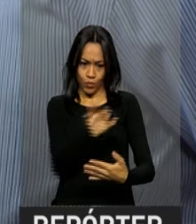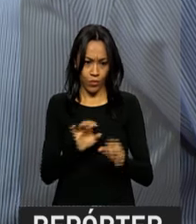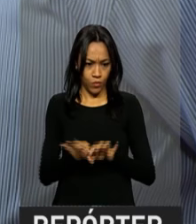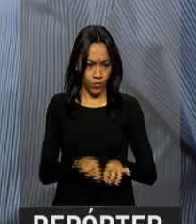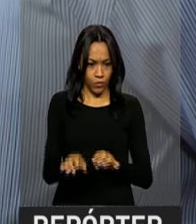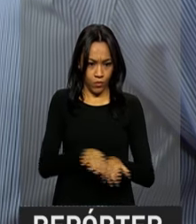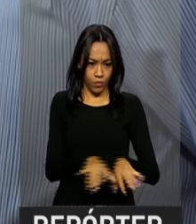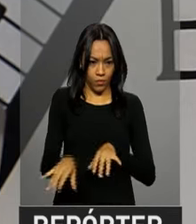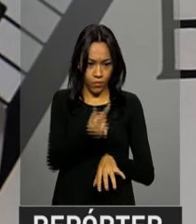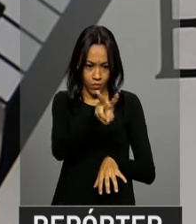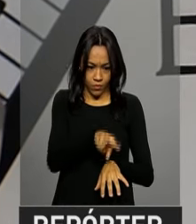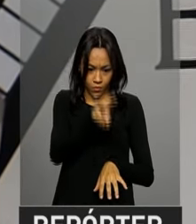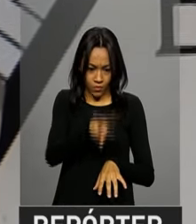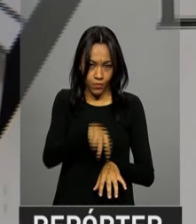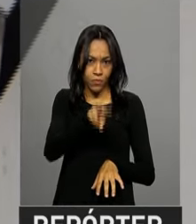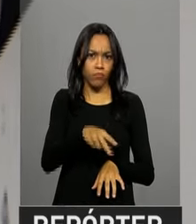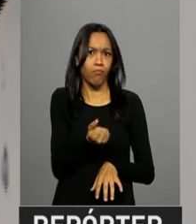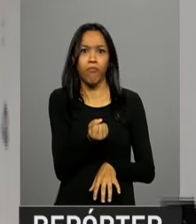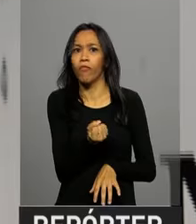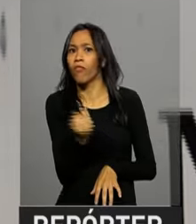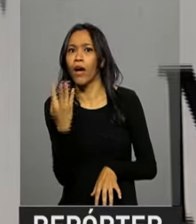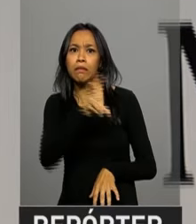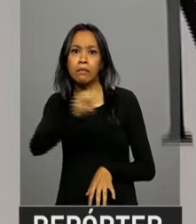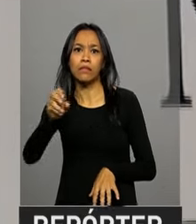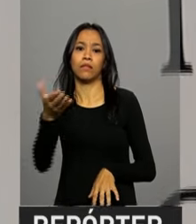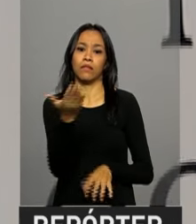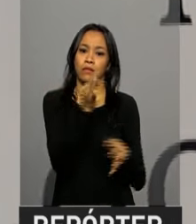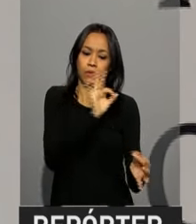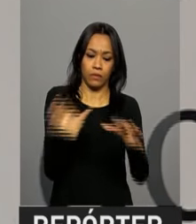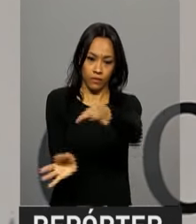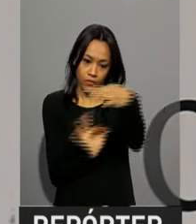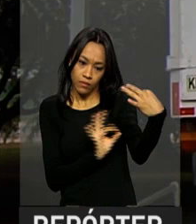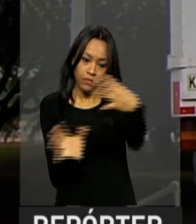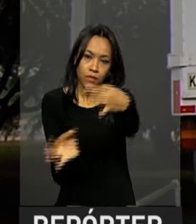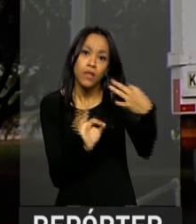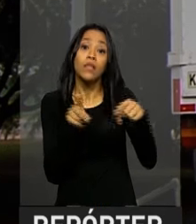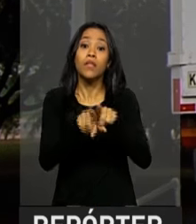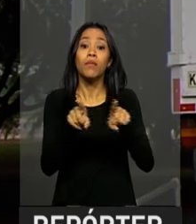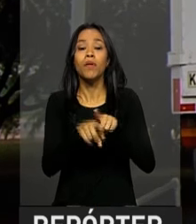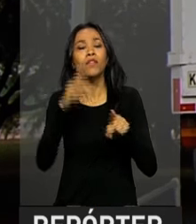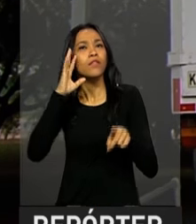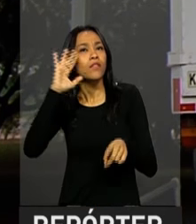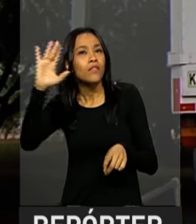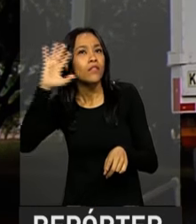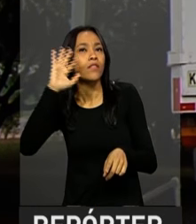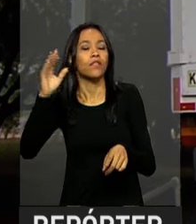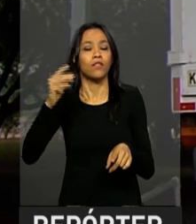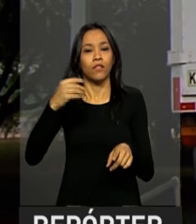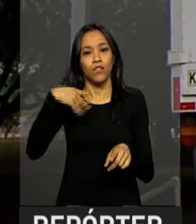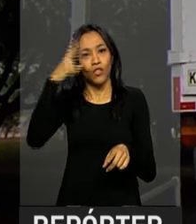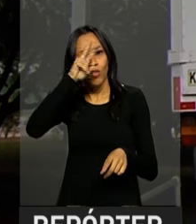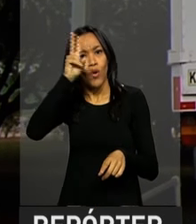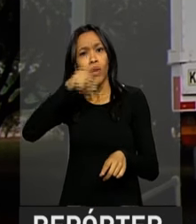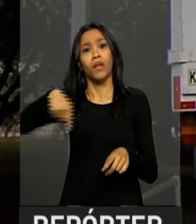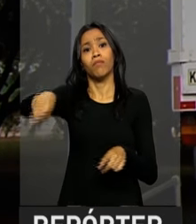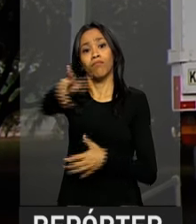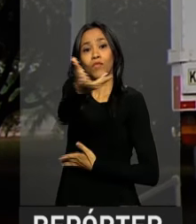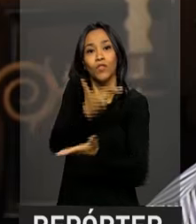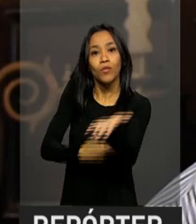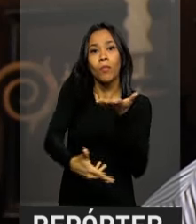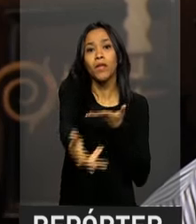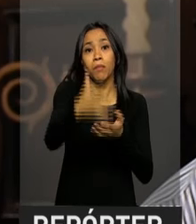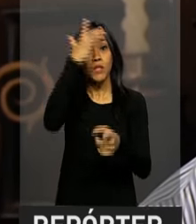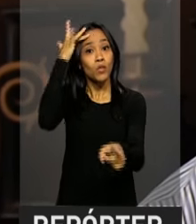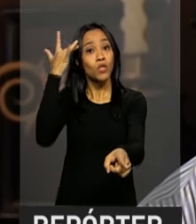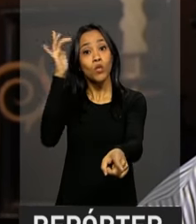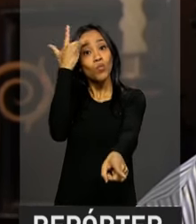anos Rogério criou o Museu Itinerante do piano para dividir histórias e sons com o público leigo e músicos